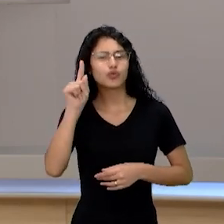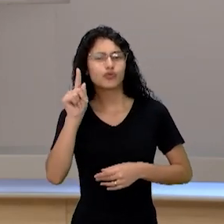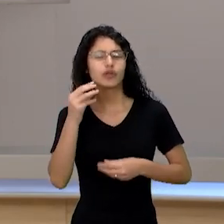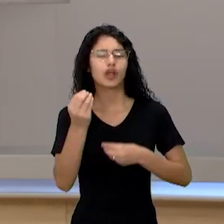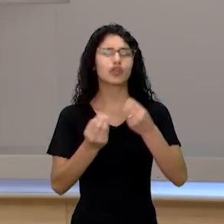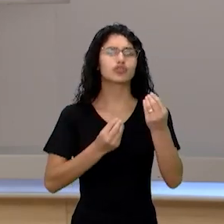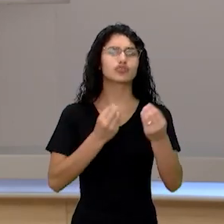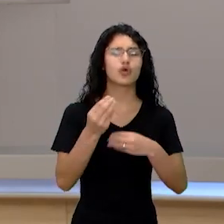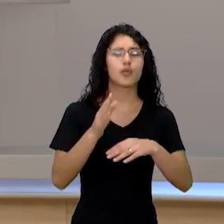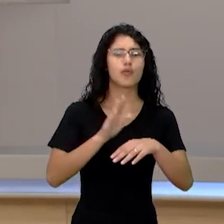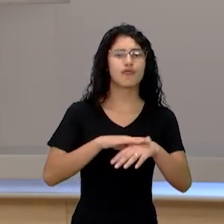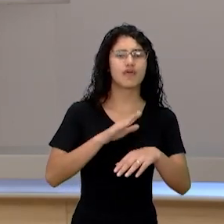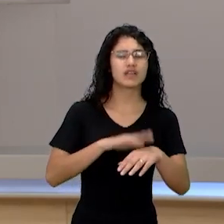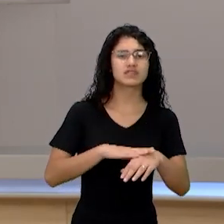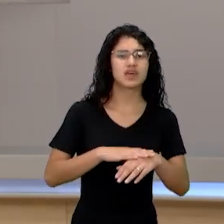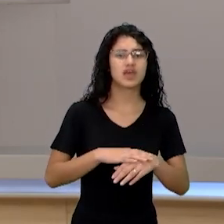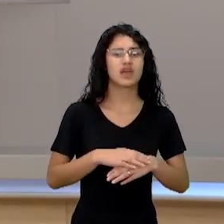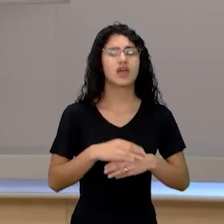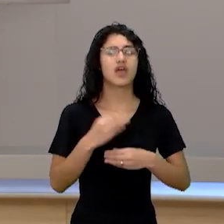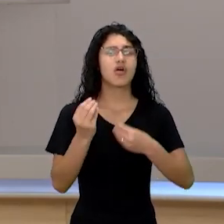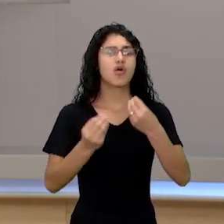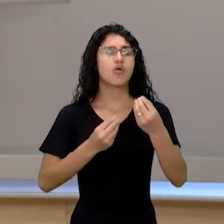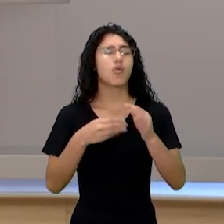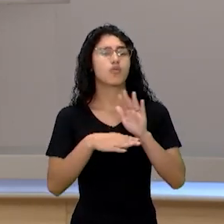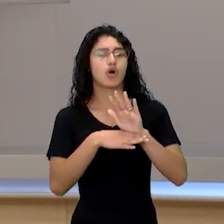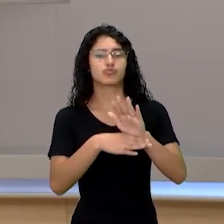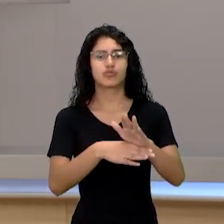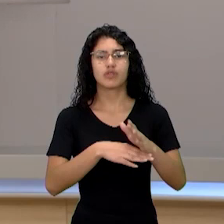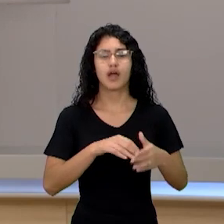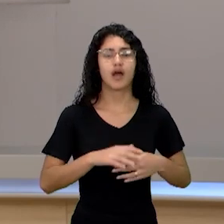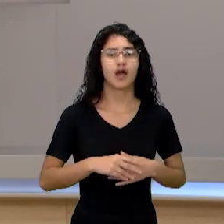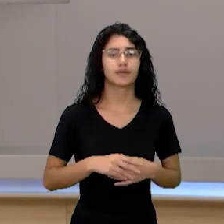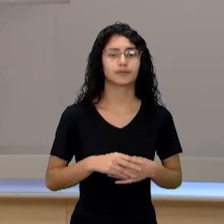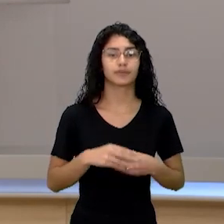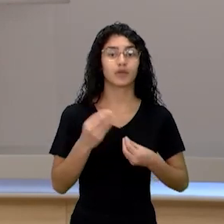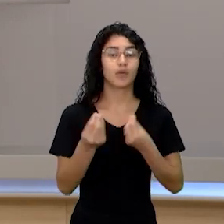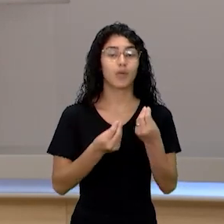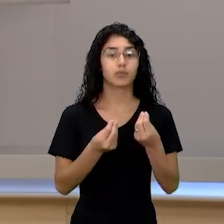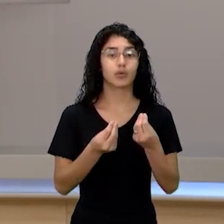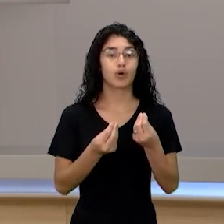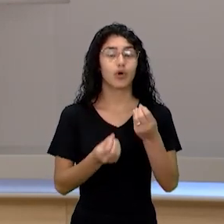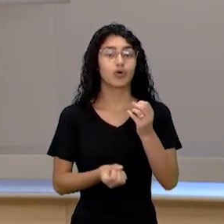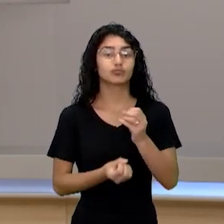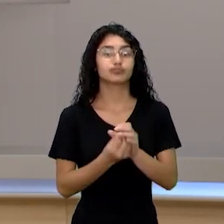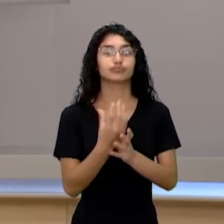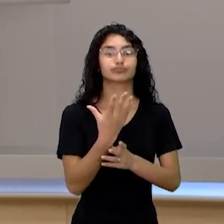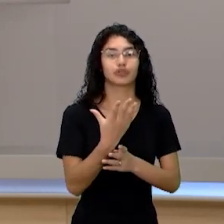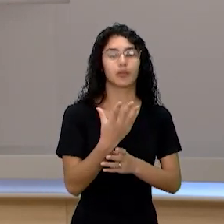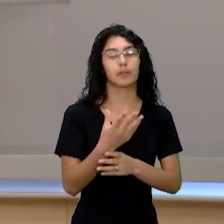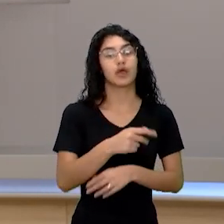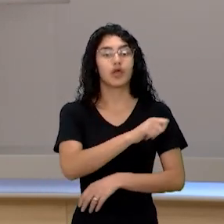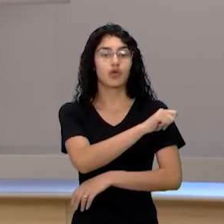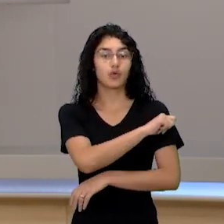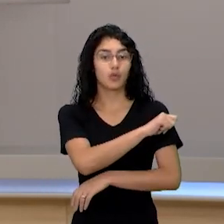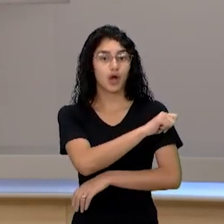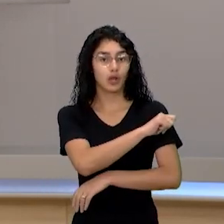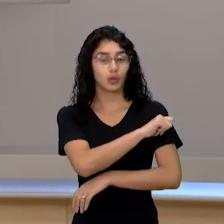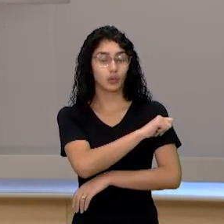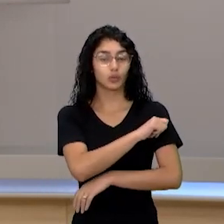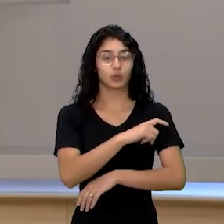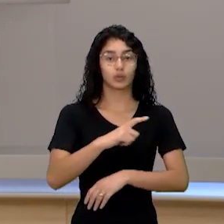de como diagnosticar, como intervir, como descobrir que o estudante tem